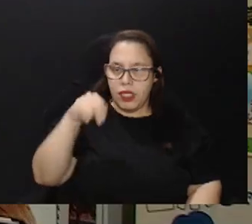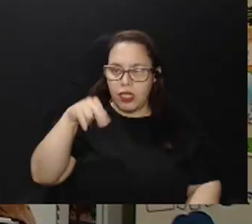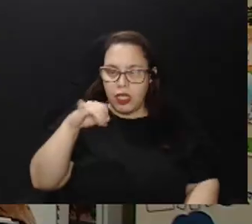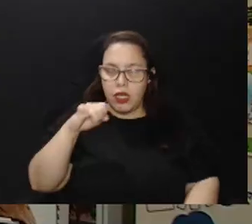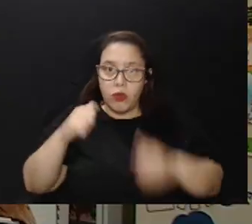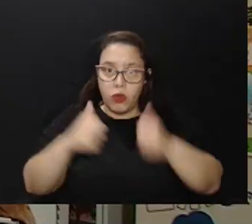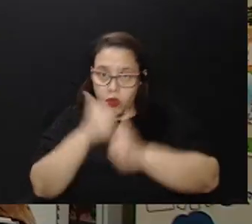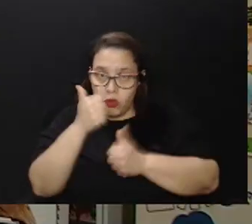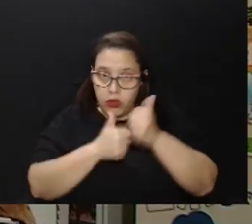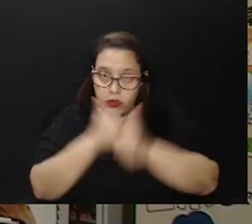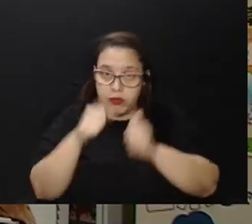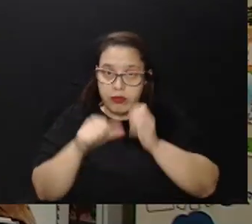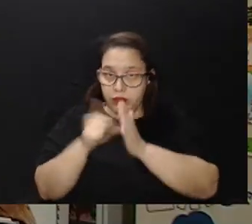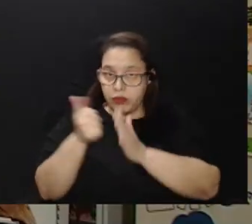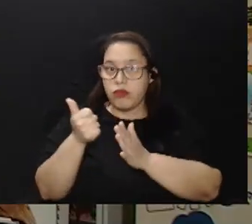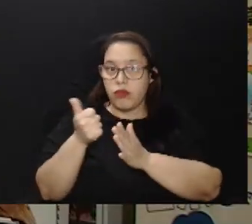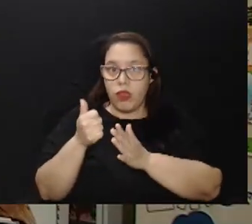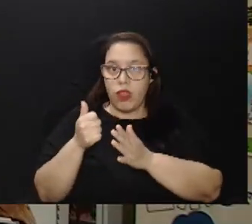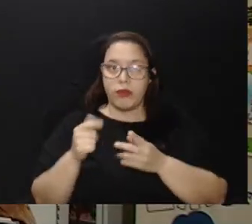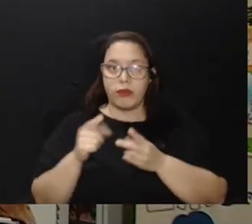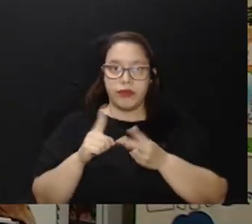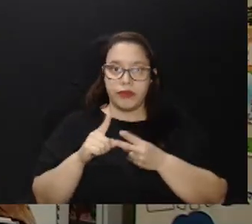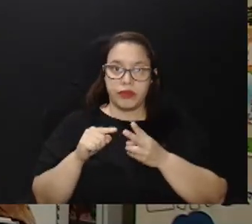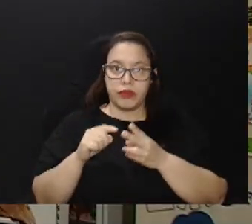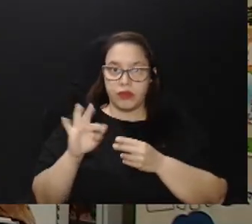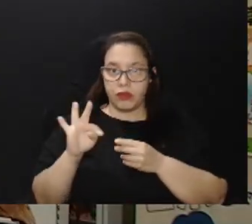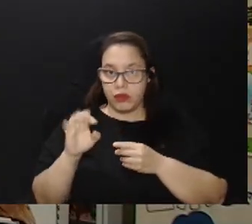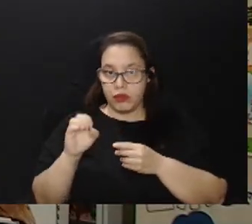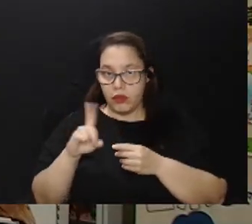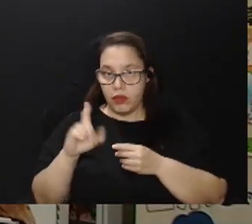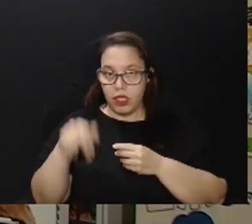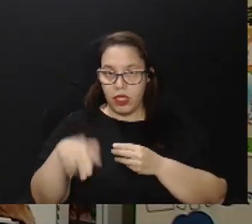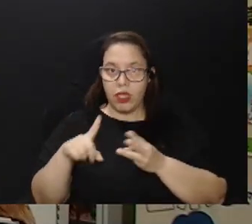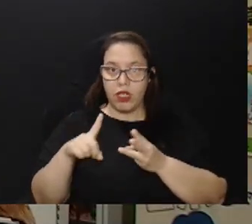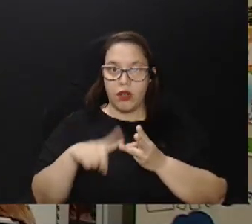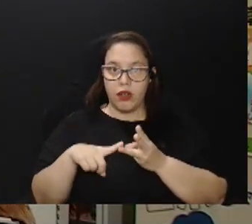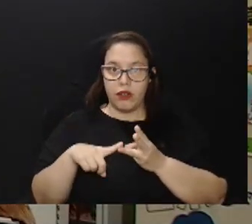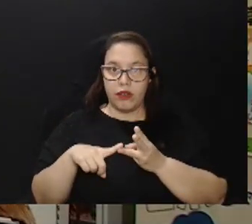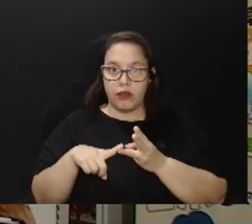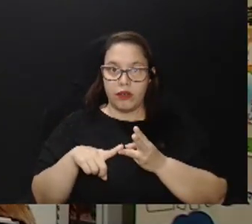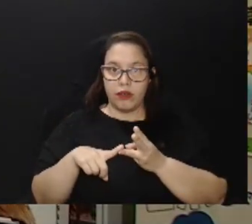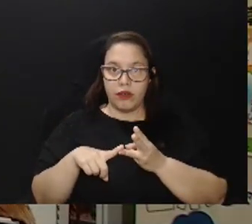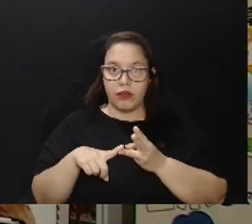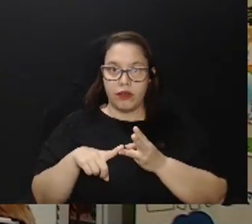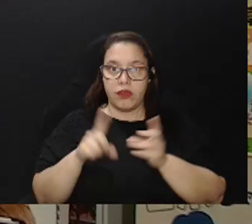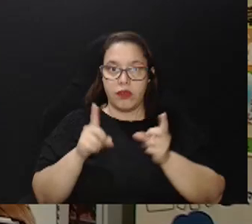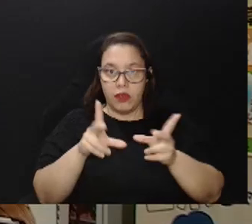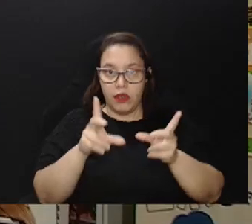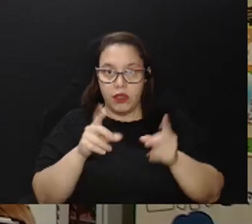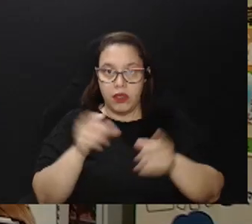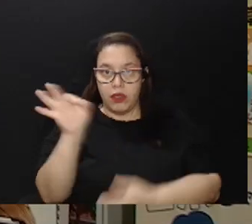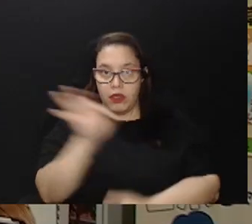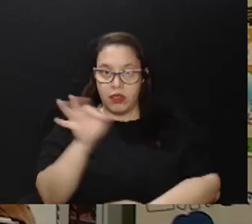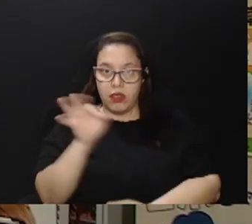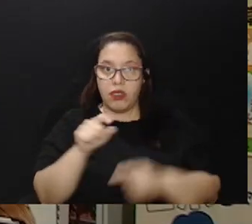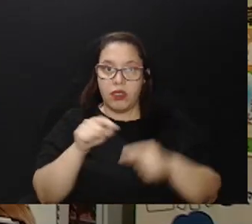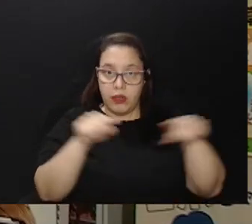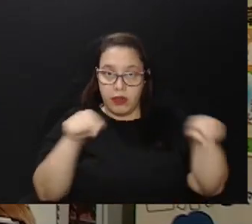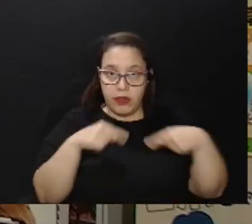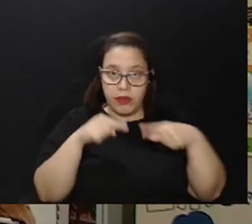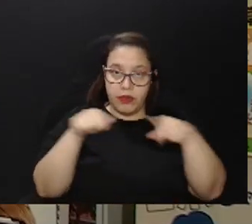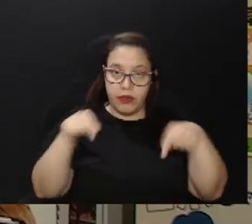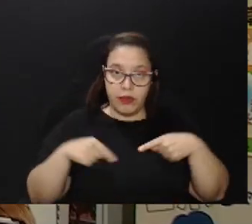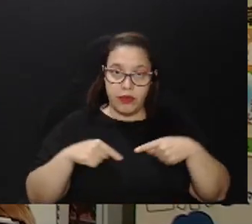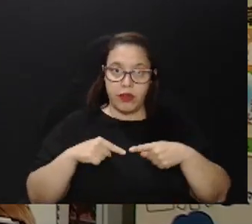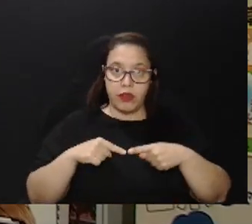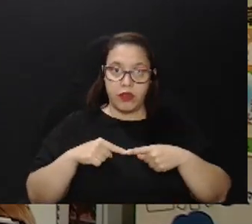que foi de Tozan, né, que era a fazenda, mas a fazenda Tozan vendeu parte das suas terras para